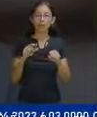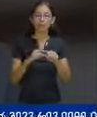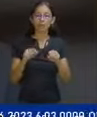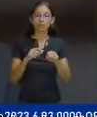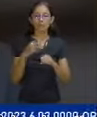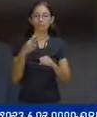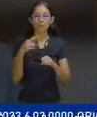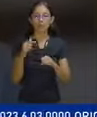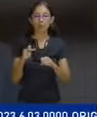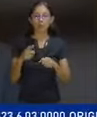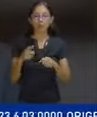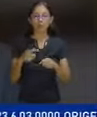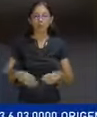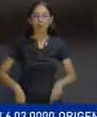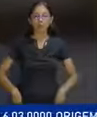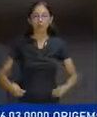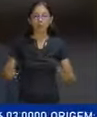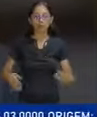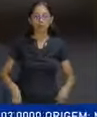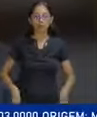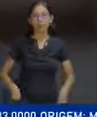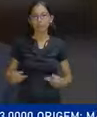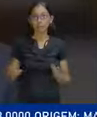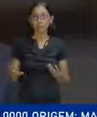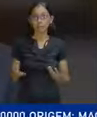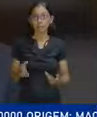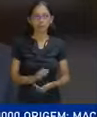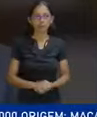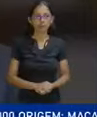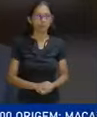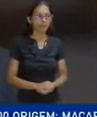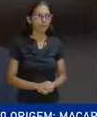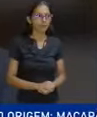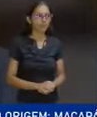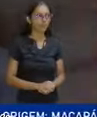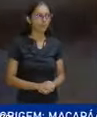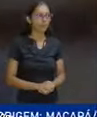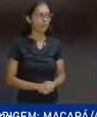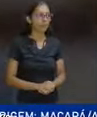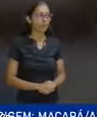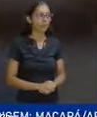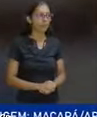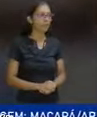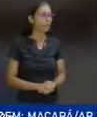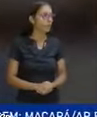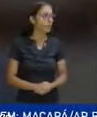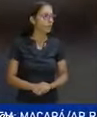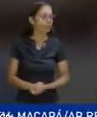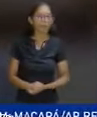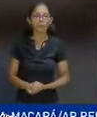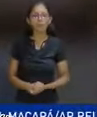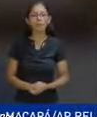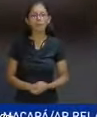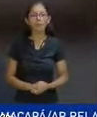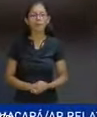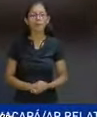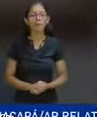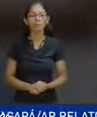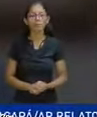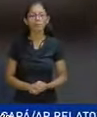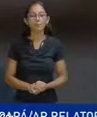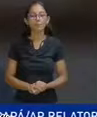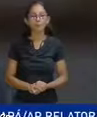37. Então, não é o caso, por exemplo, de baixar o feito em diligência, até porque não há mais momento para análise